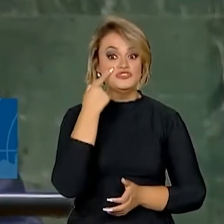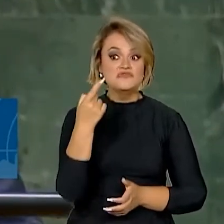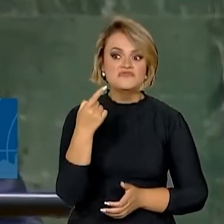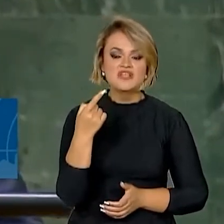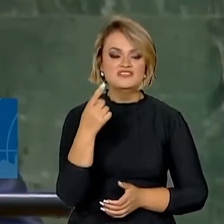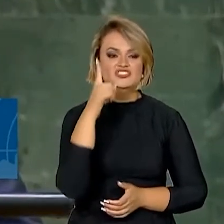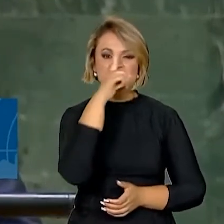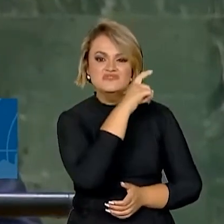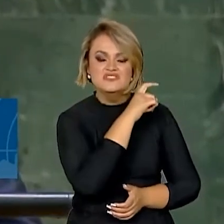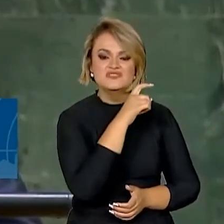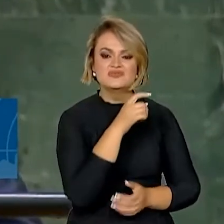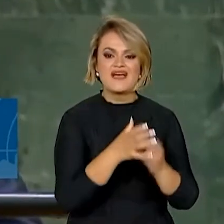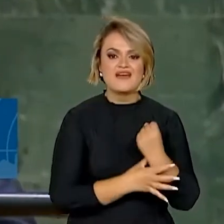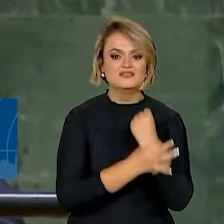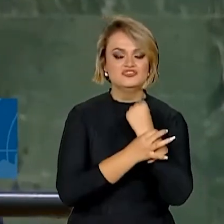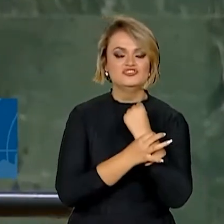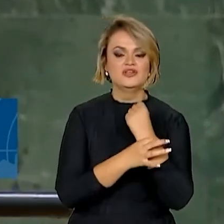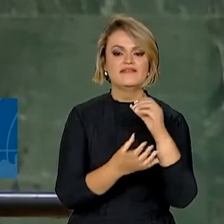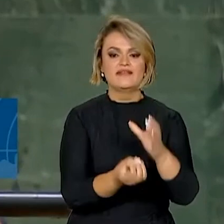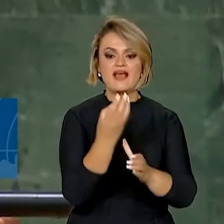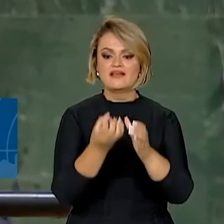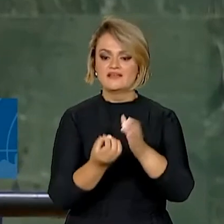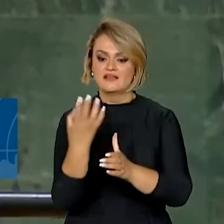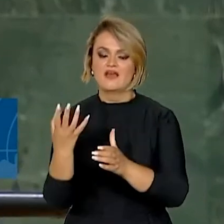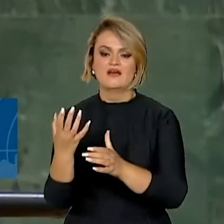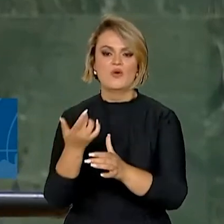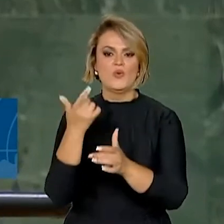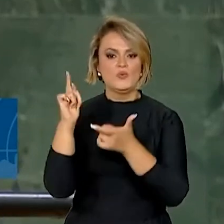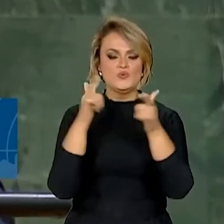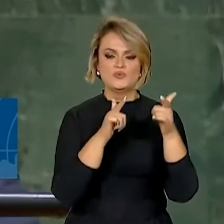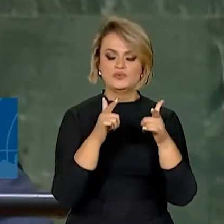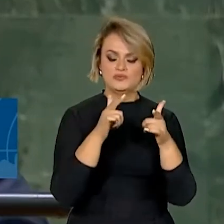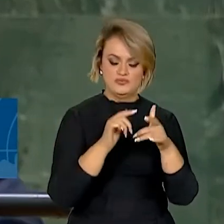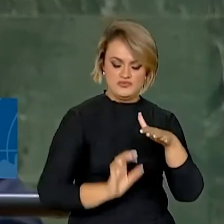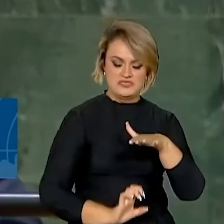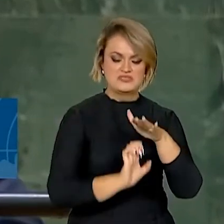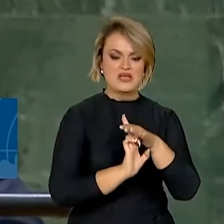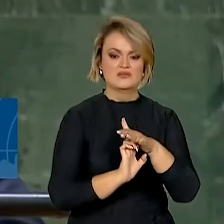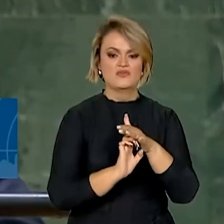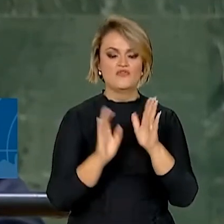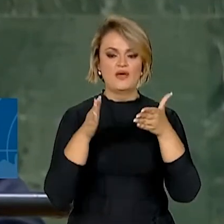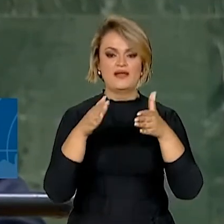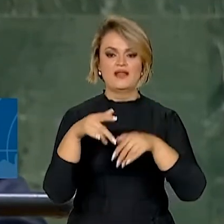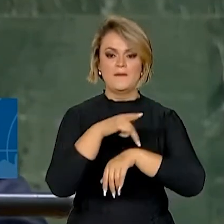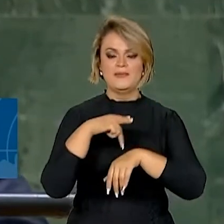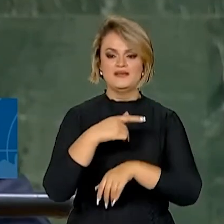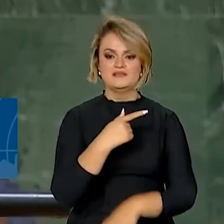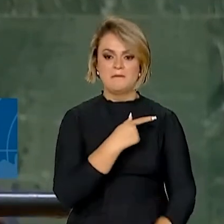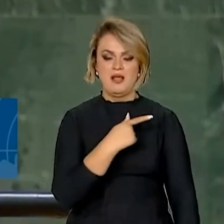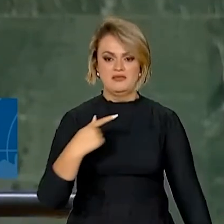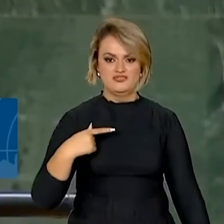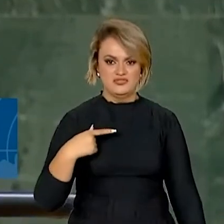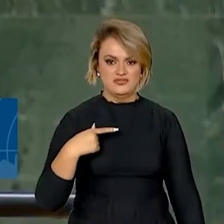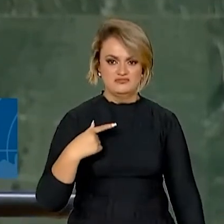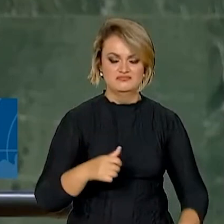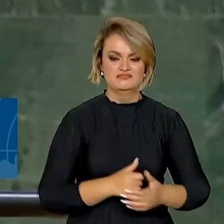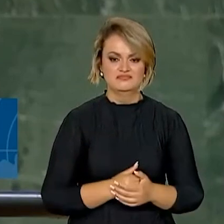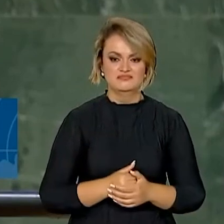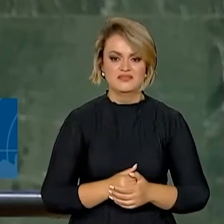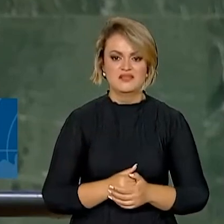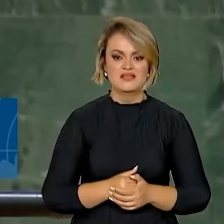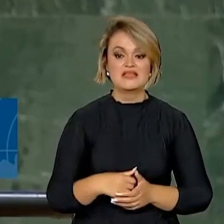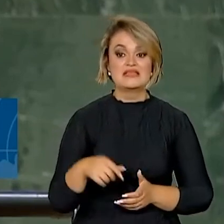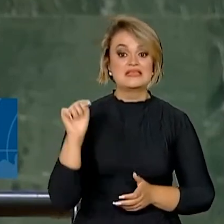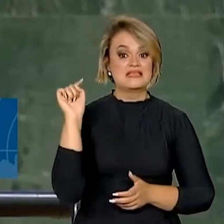a dificuldade de garantir a criação de um Estado do povo palestino. A este caso